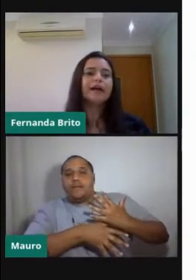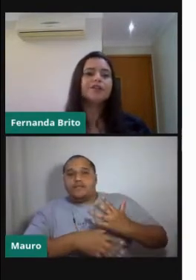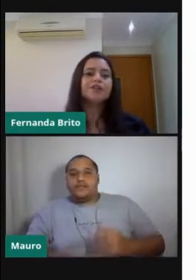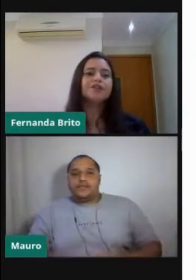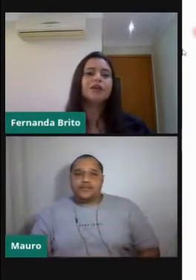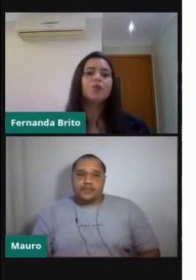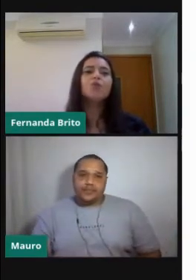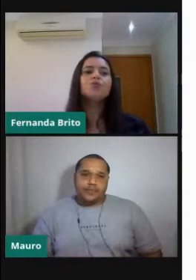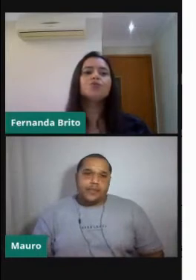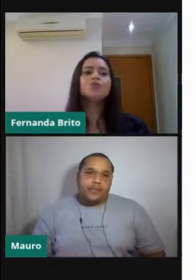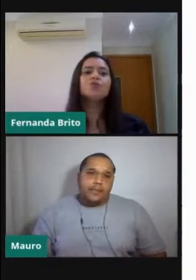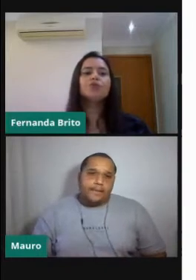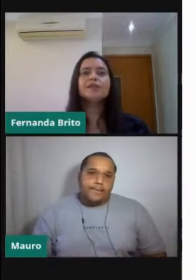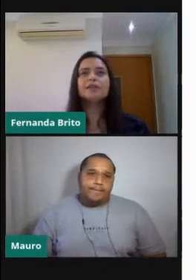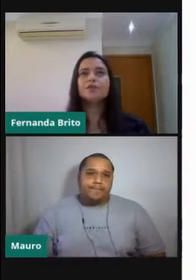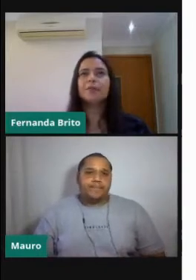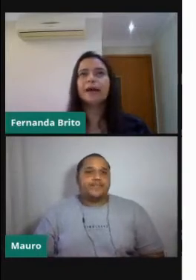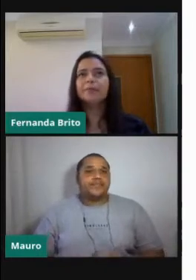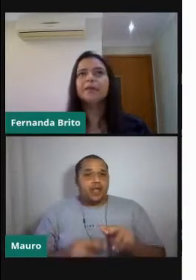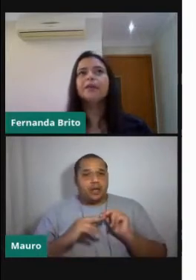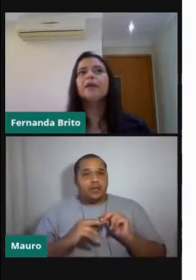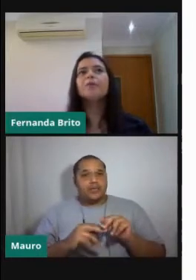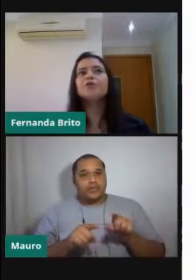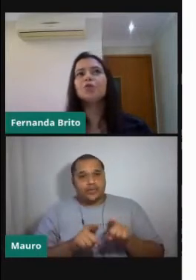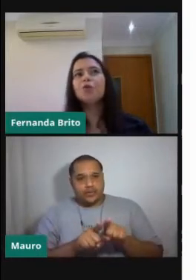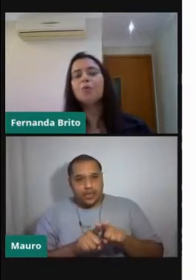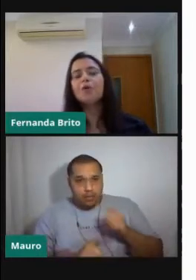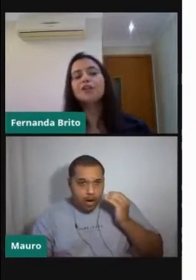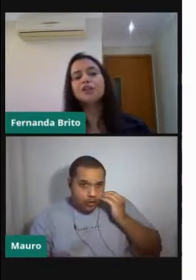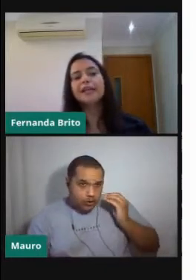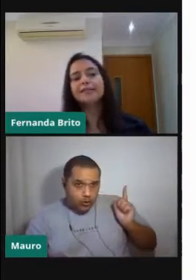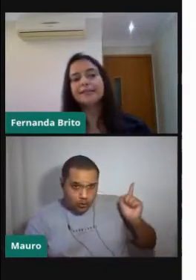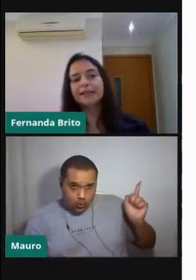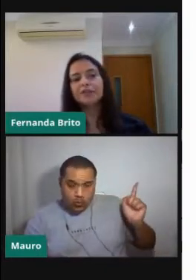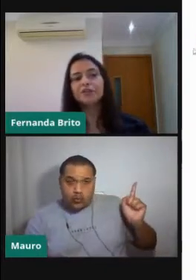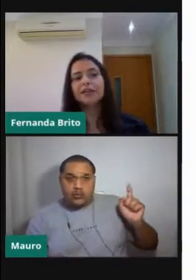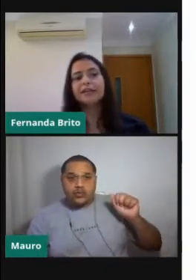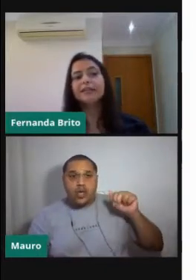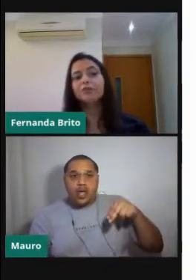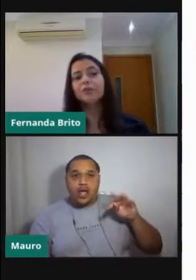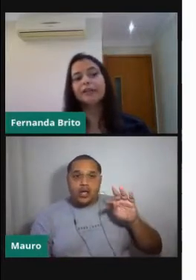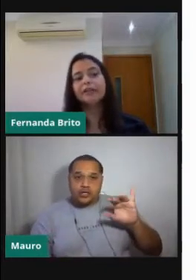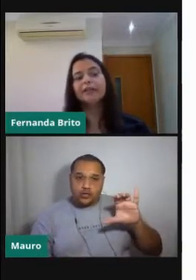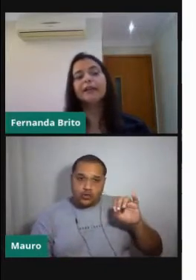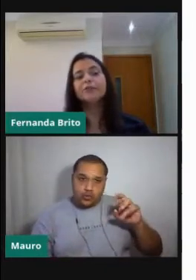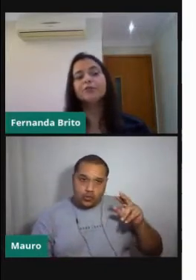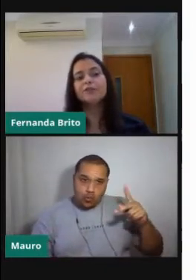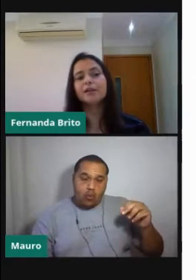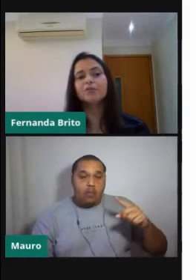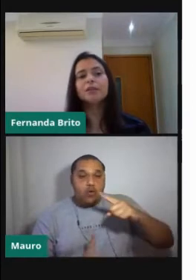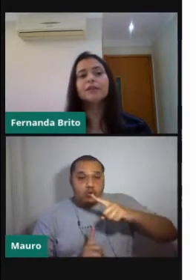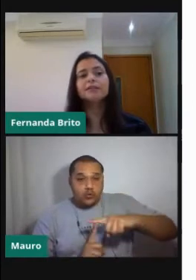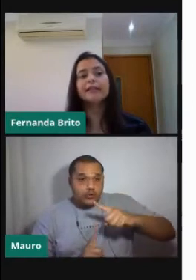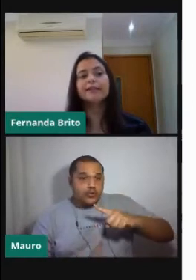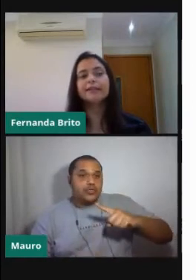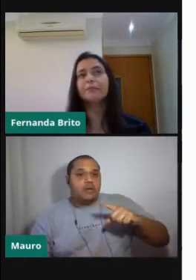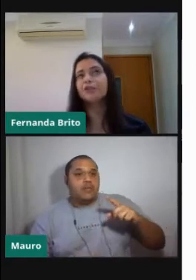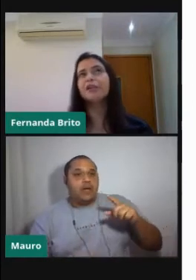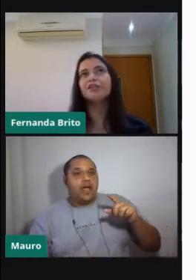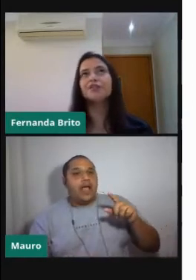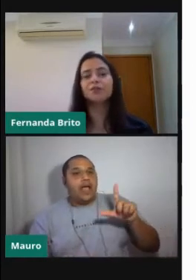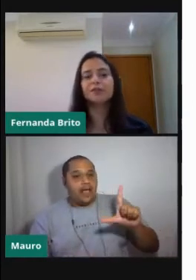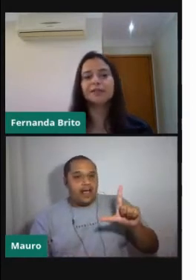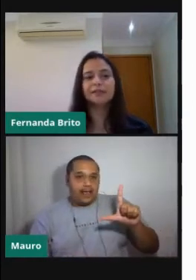como abordagens o uso do tocilizumab, que é um anticorpo anti-IL-6, e aí ele atuaria, né, na redução